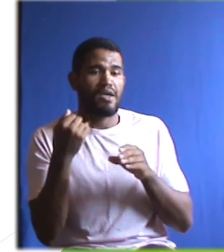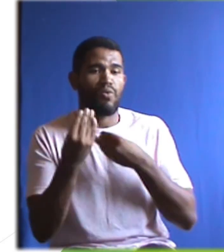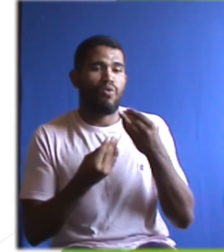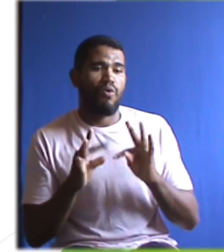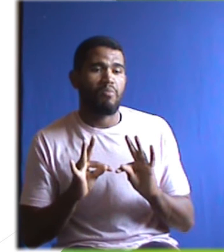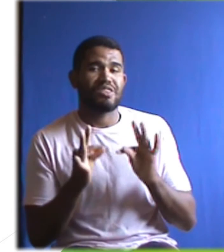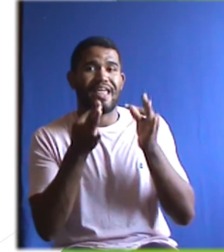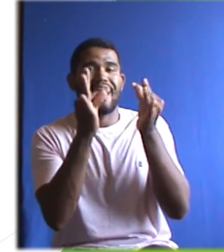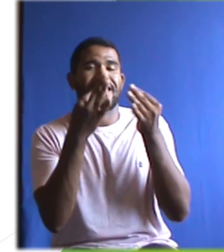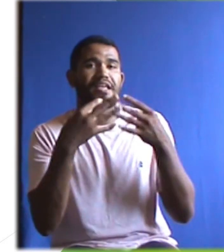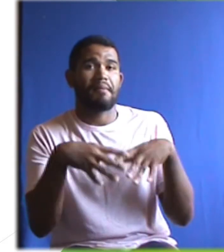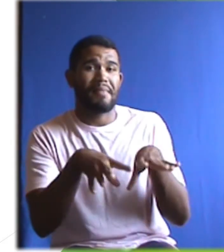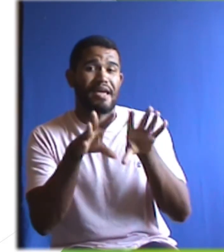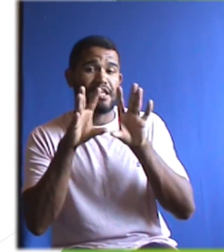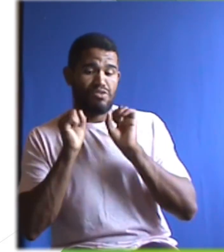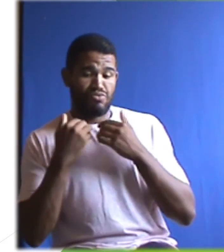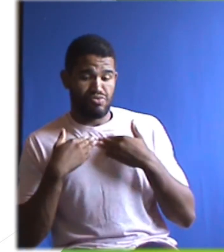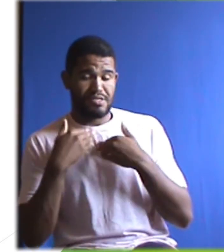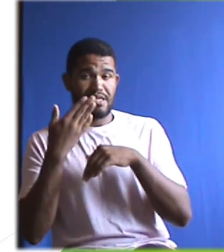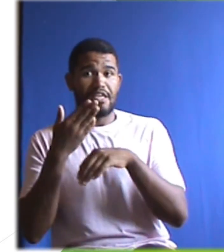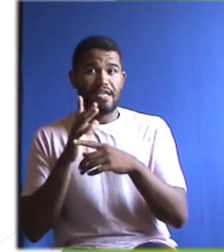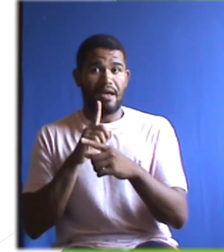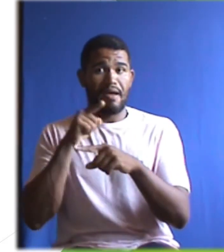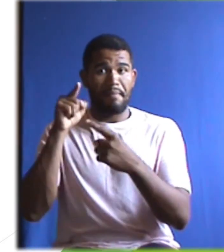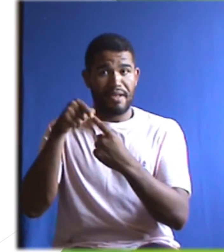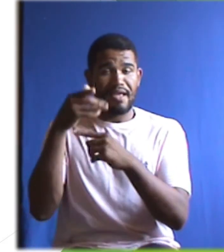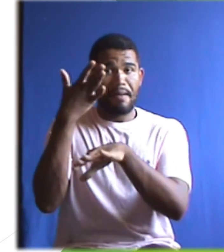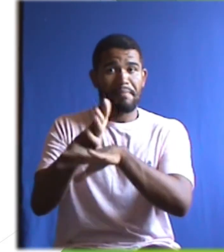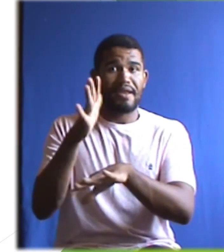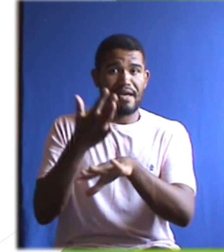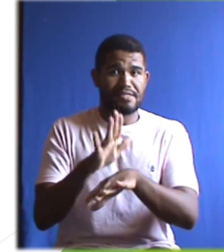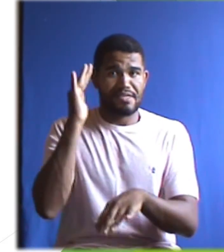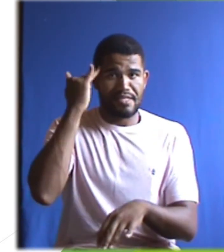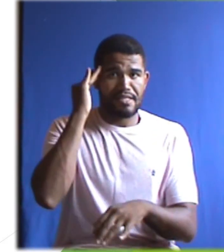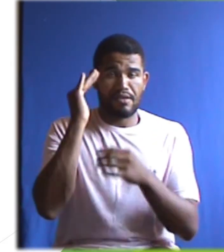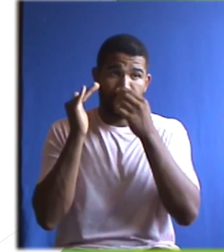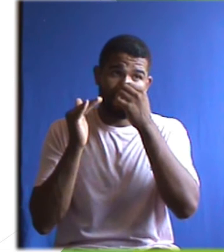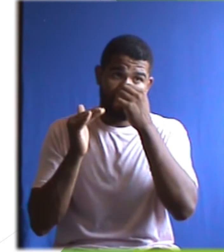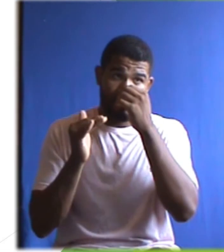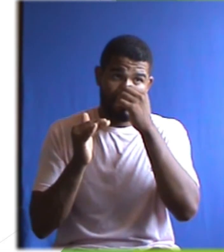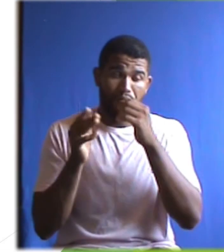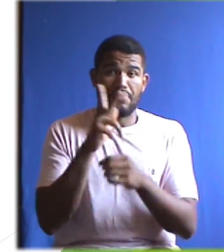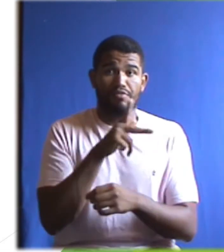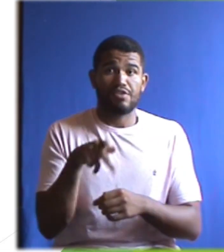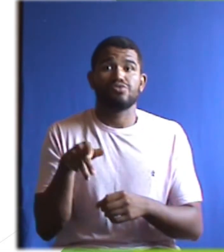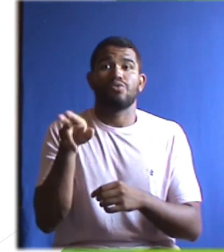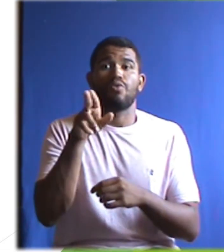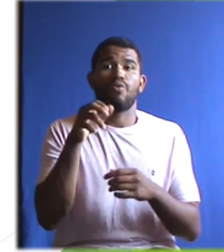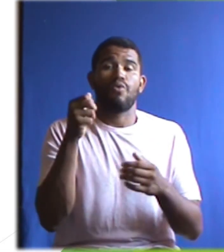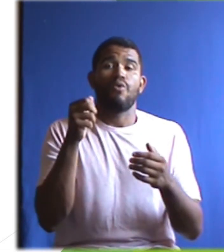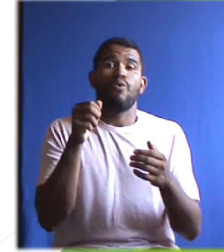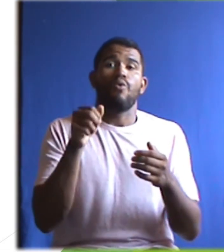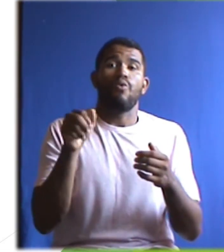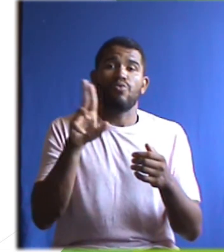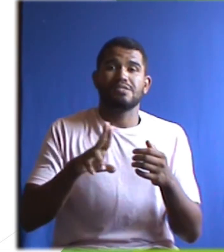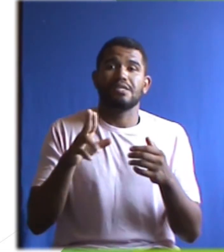itens que são testados e aprovados e introduzir na sua sala de aula. O professor estava utilizando aquele método, mas